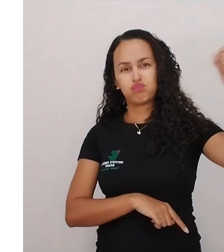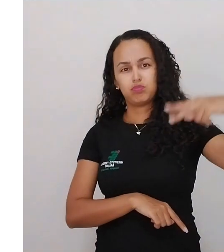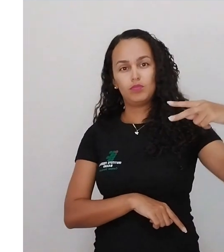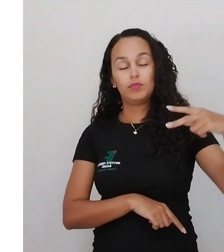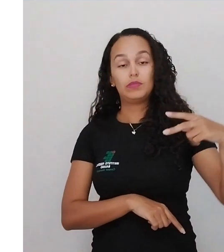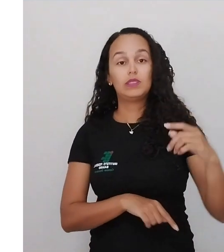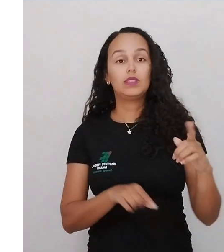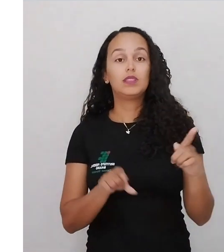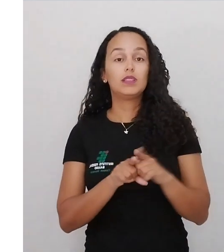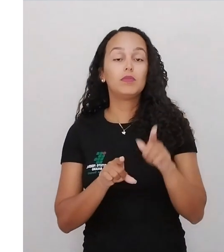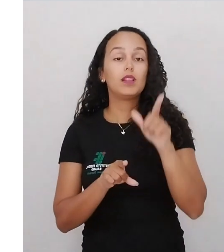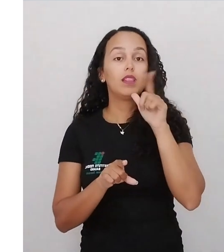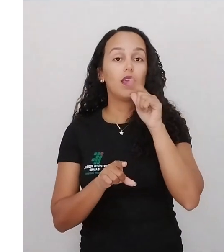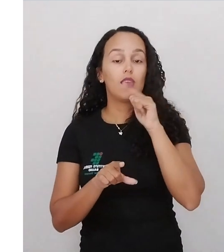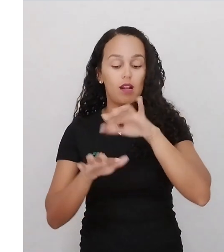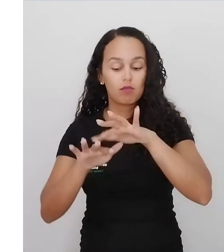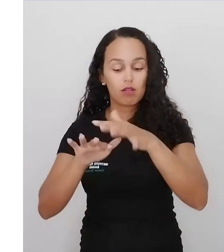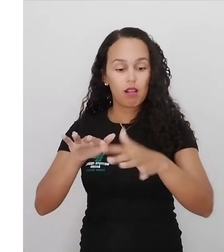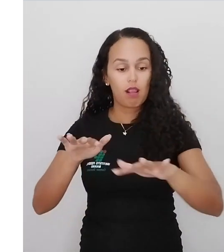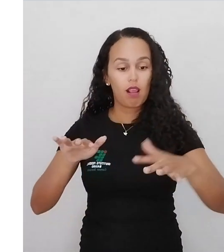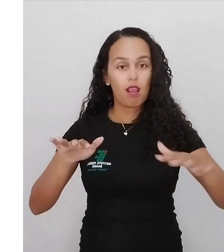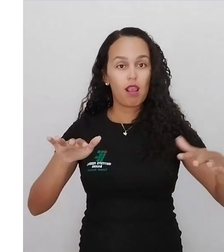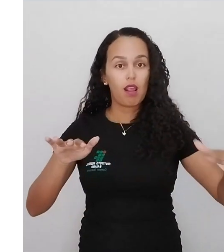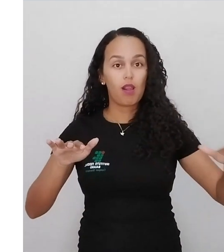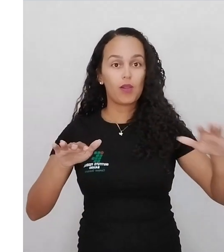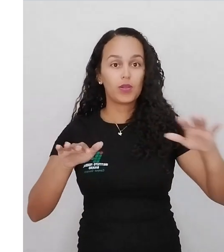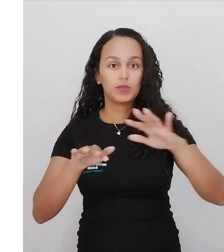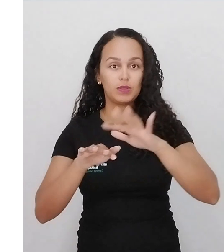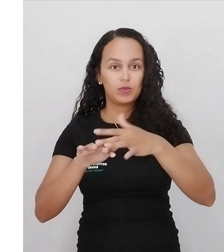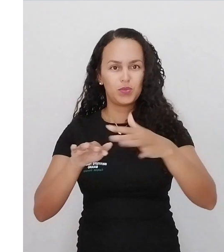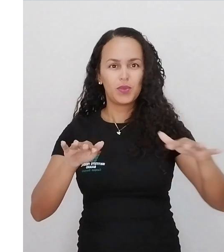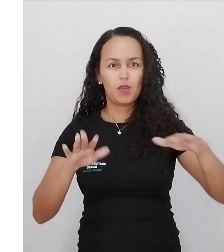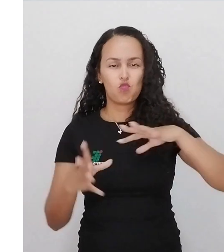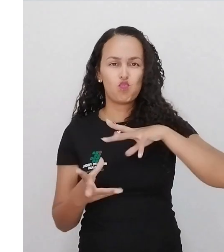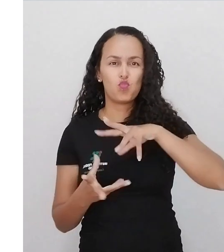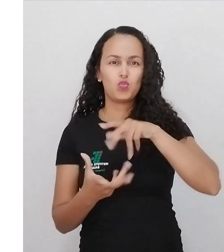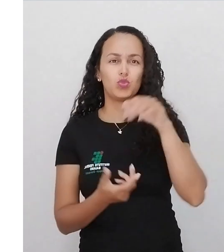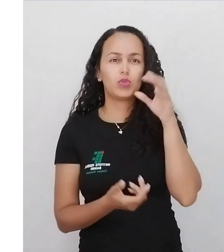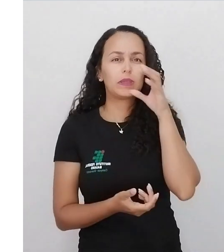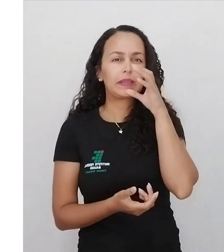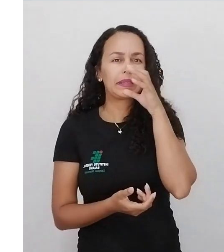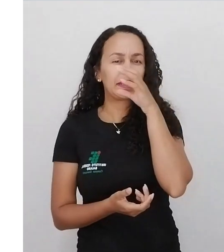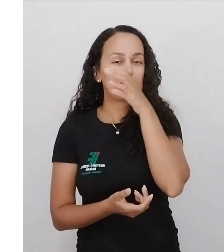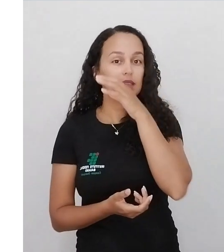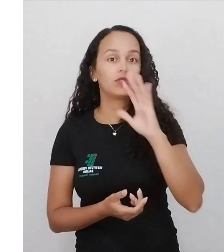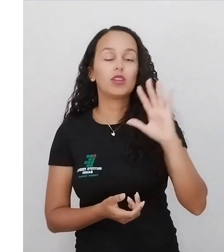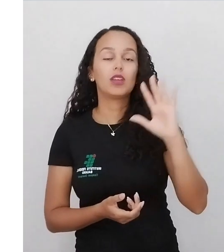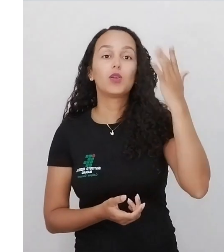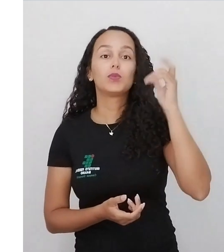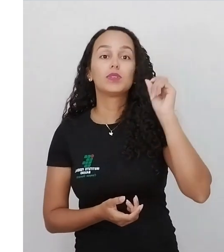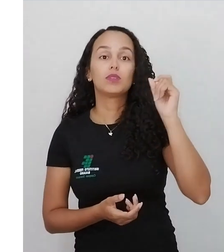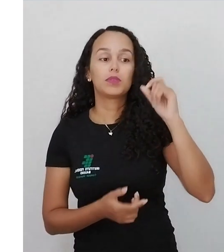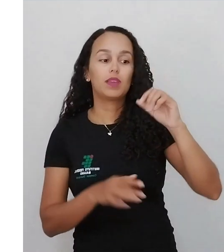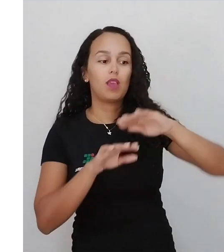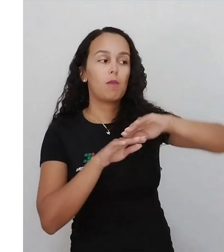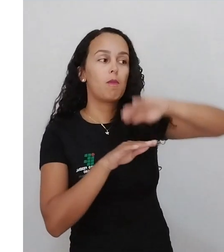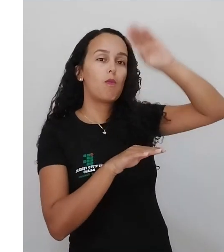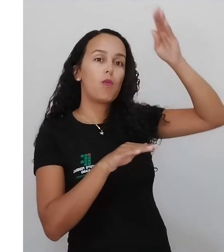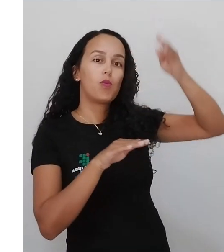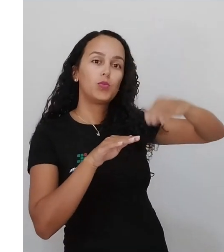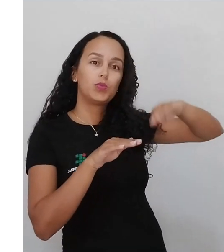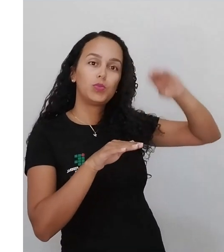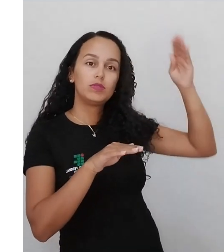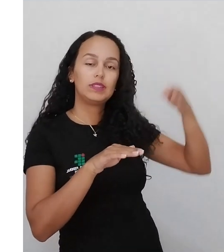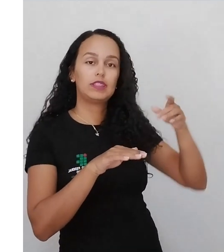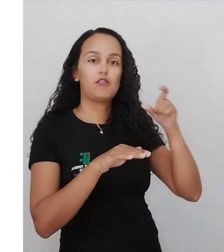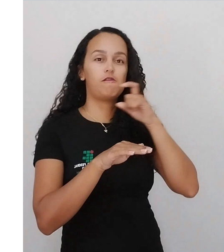E naquele ambiente aquático, já que o aquecimento do planeta fazia com que as geleiras derretessem e com